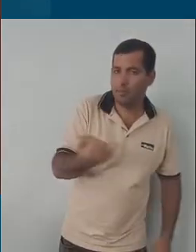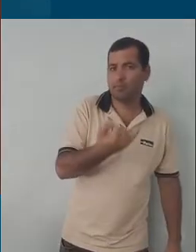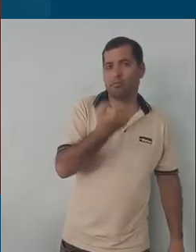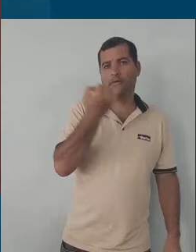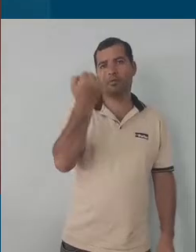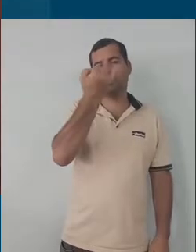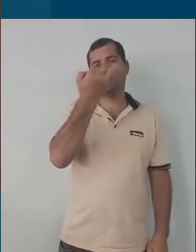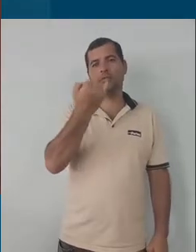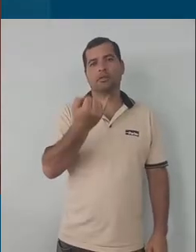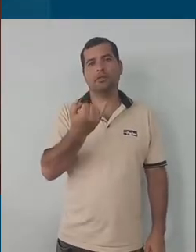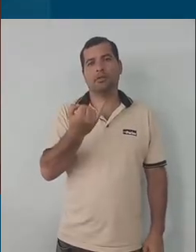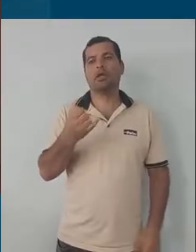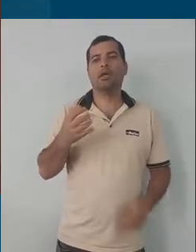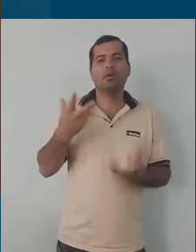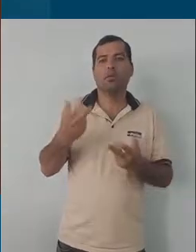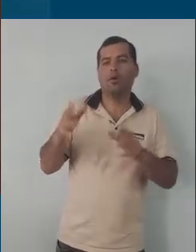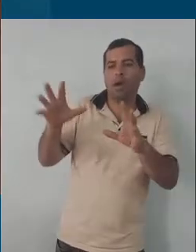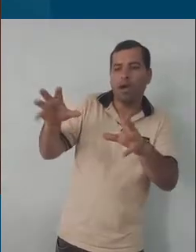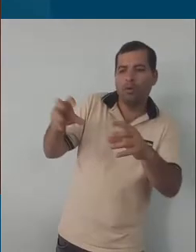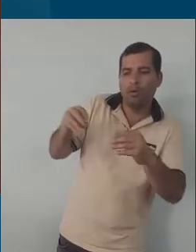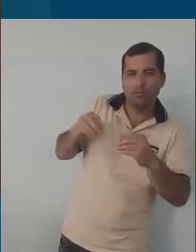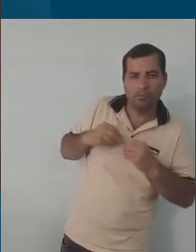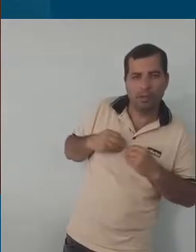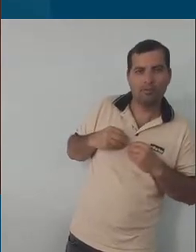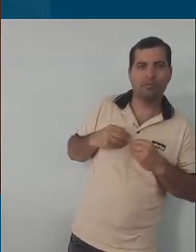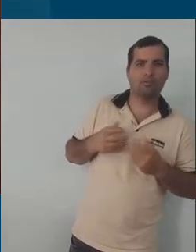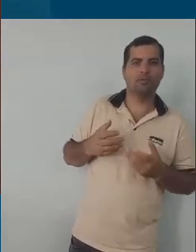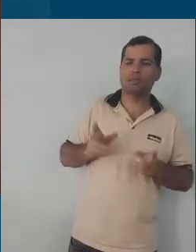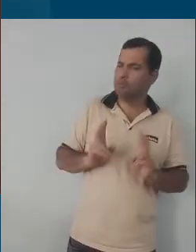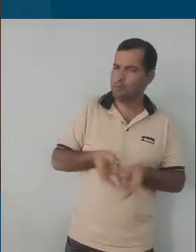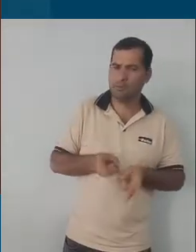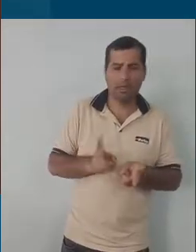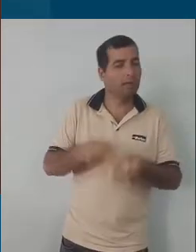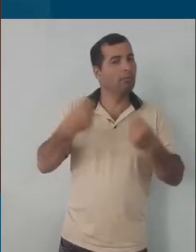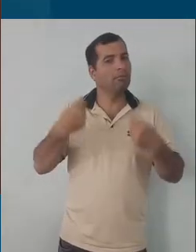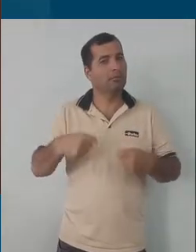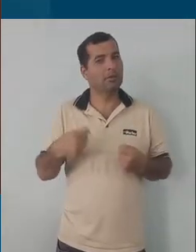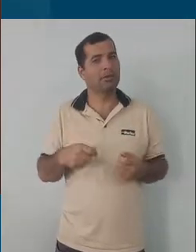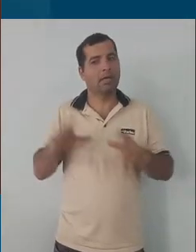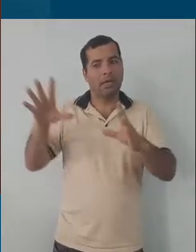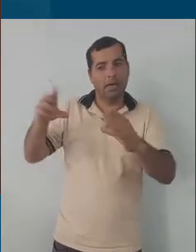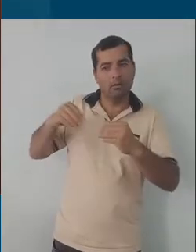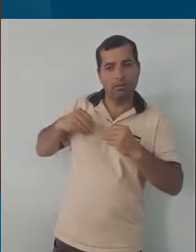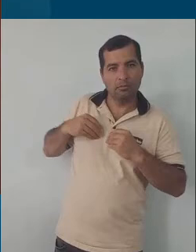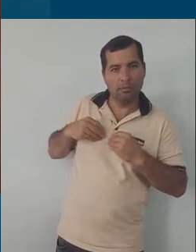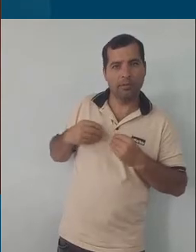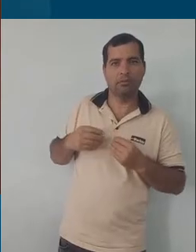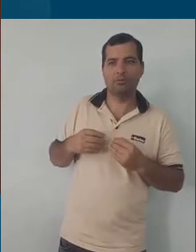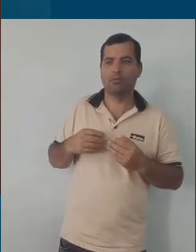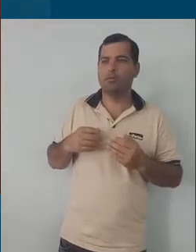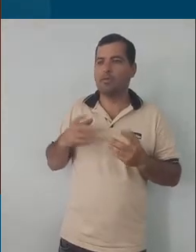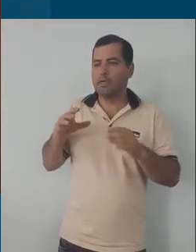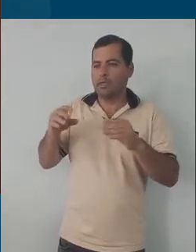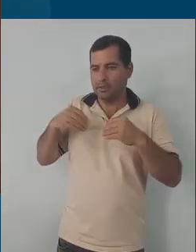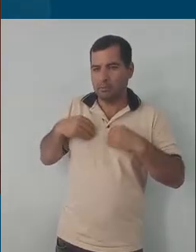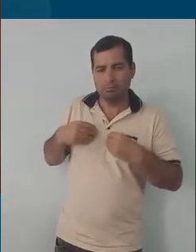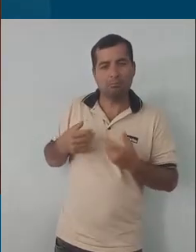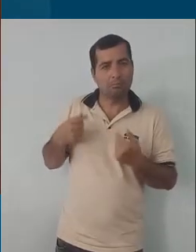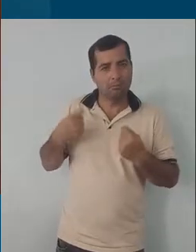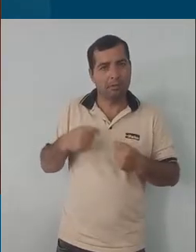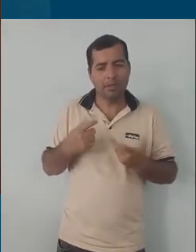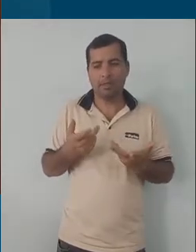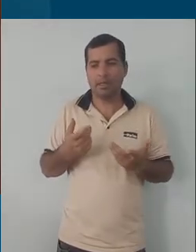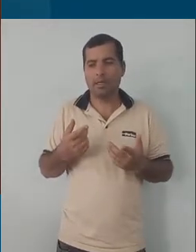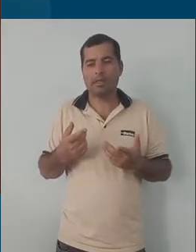esse acolhimento, ele devia acontecer sempre. E acolhimento, vamos combinar, não é alguma coisa que a gente